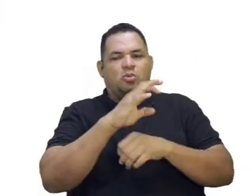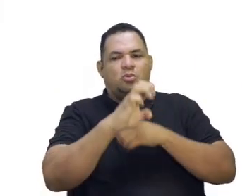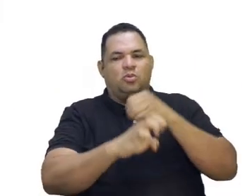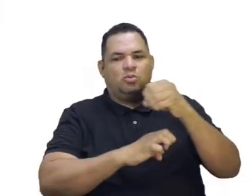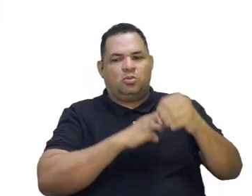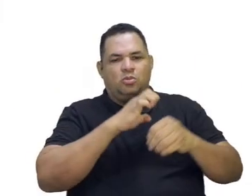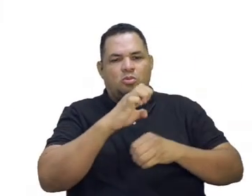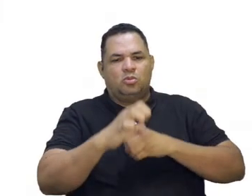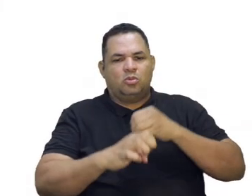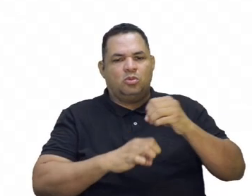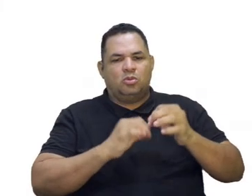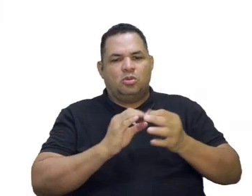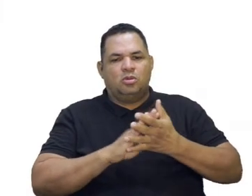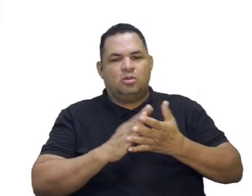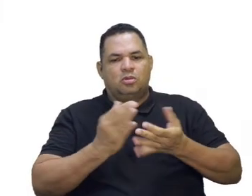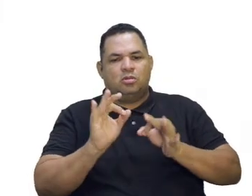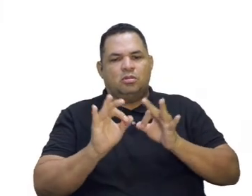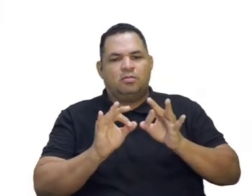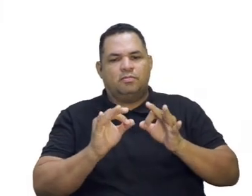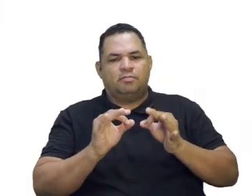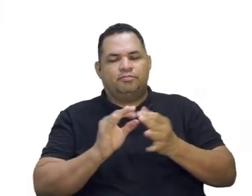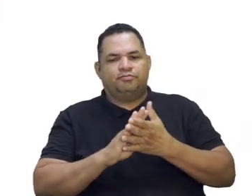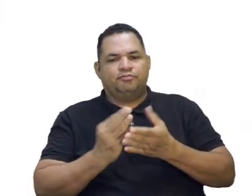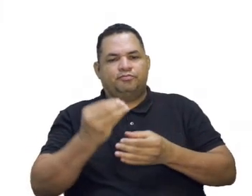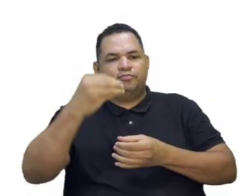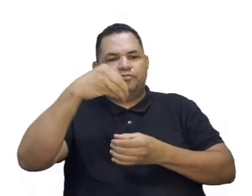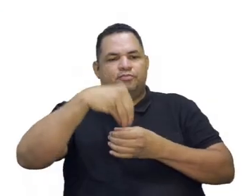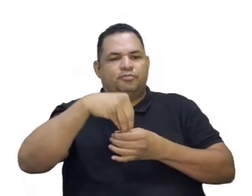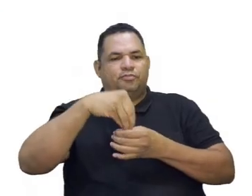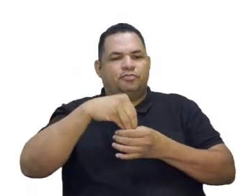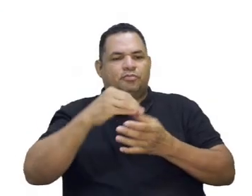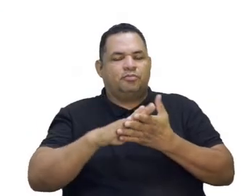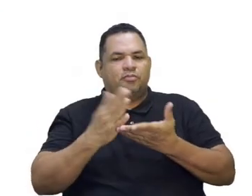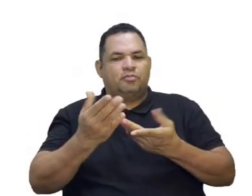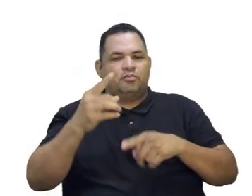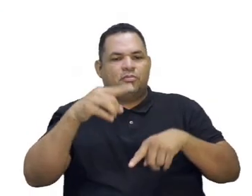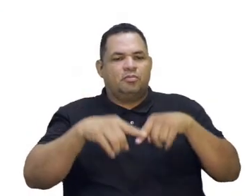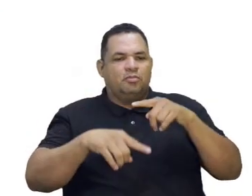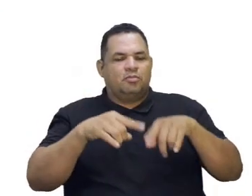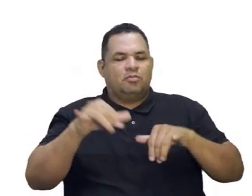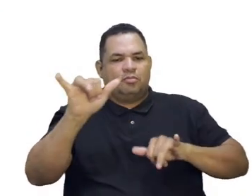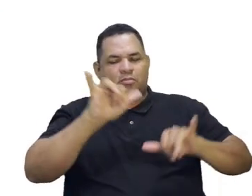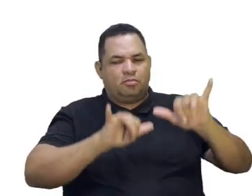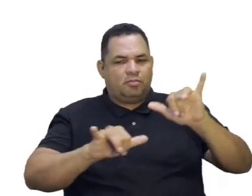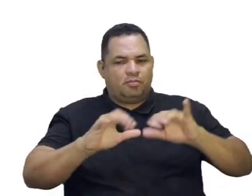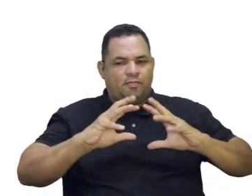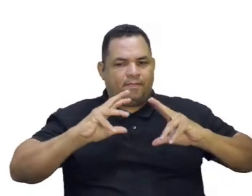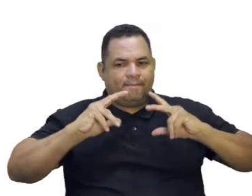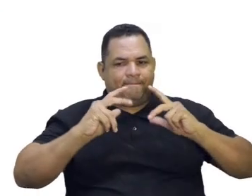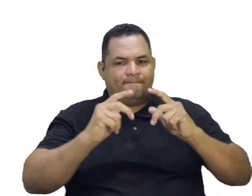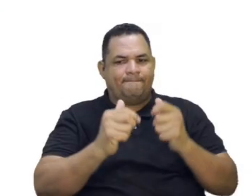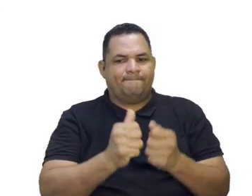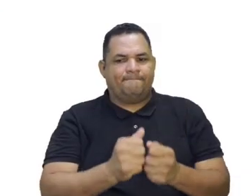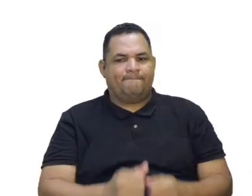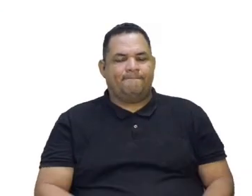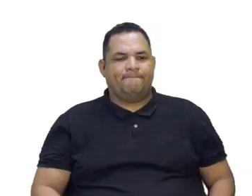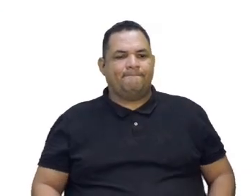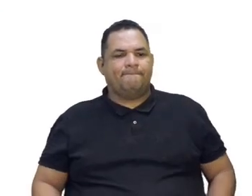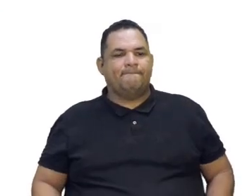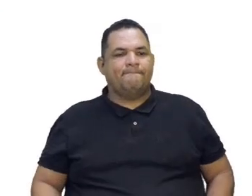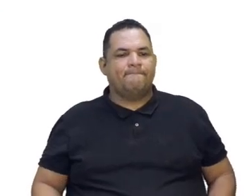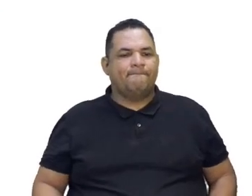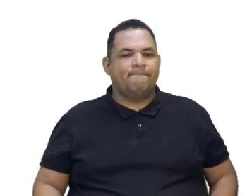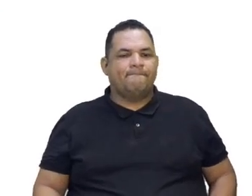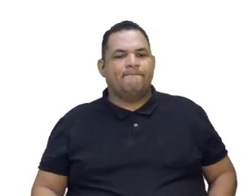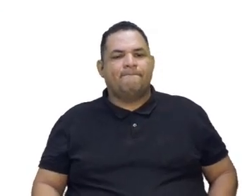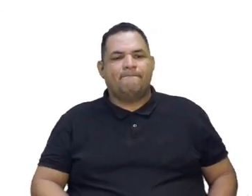à conclusão de que os elétrons eram parte constituinte de todos os elementos químicos. Então,